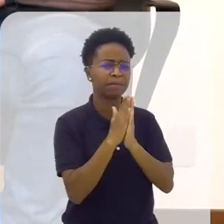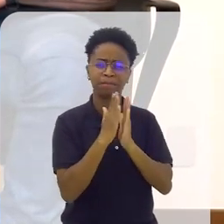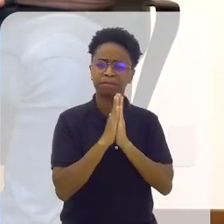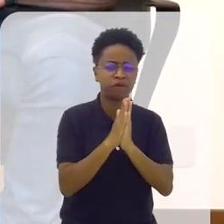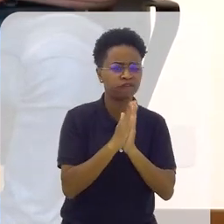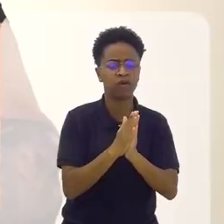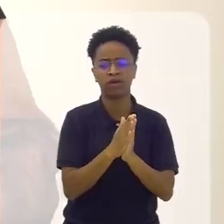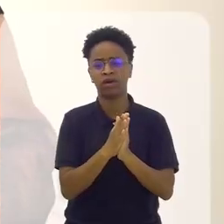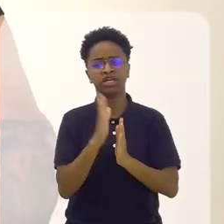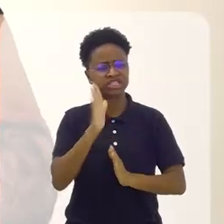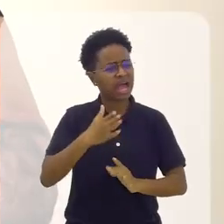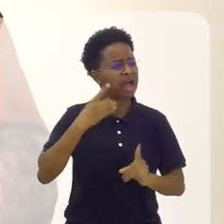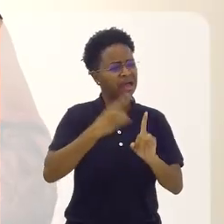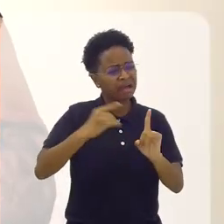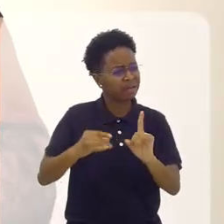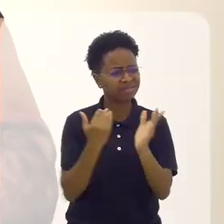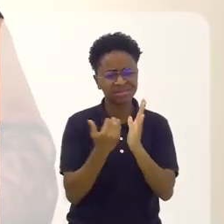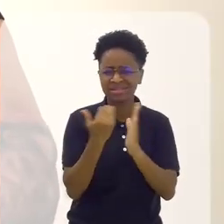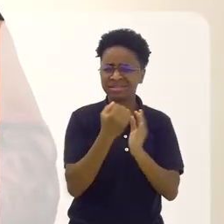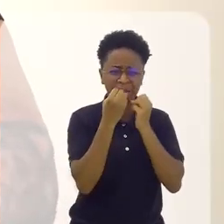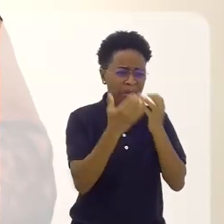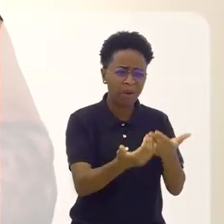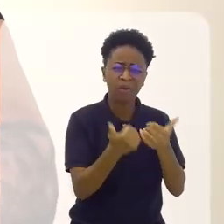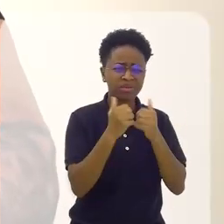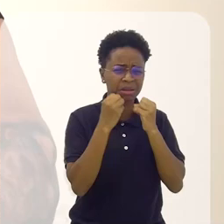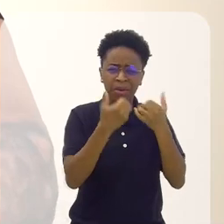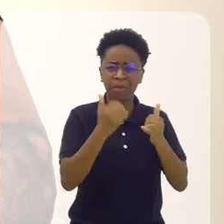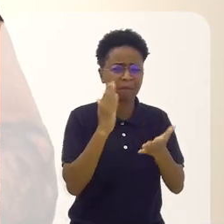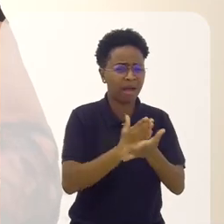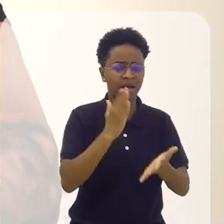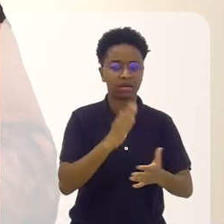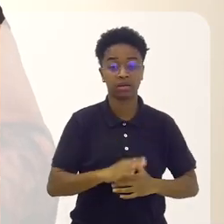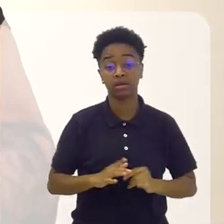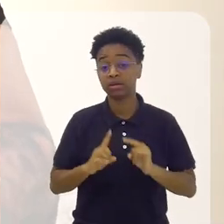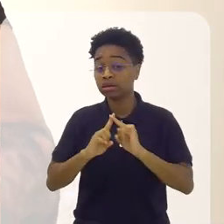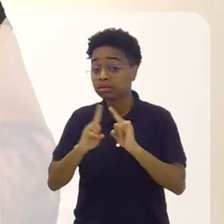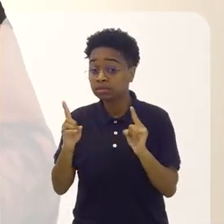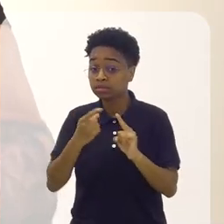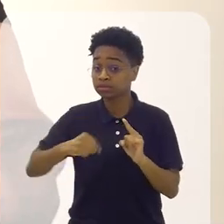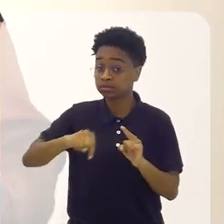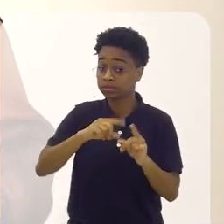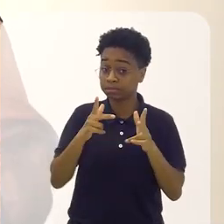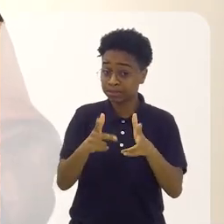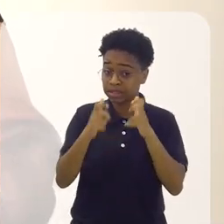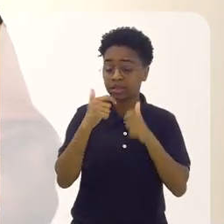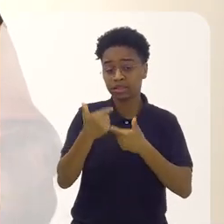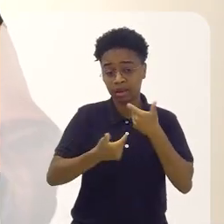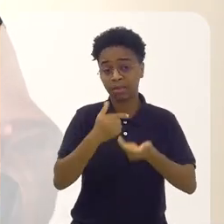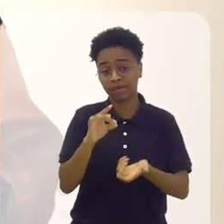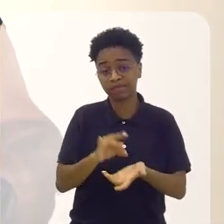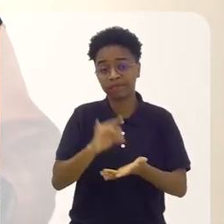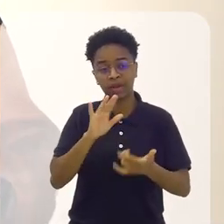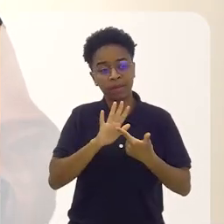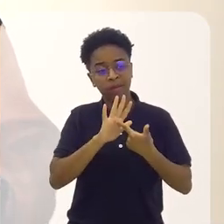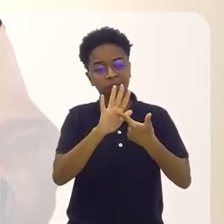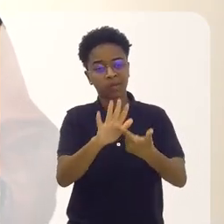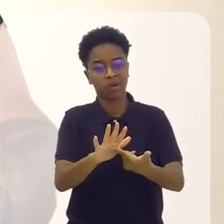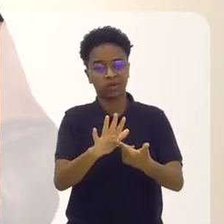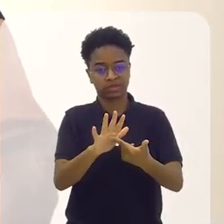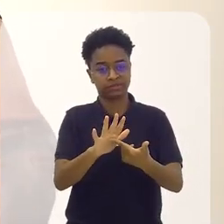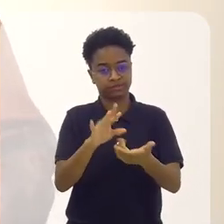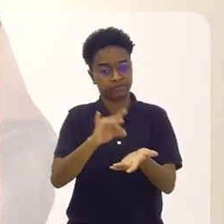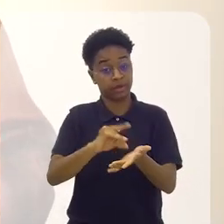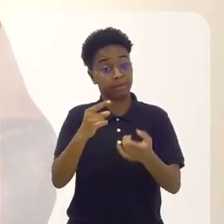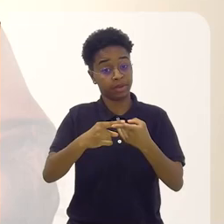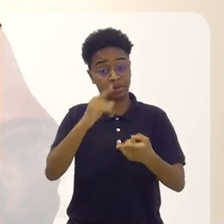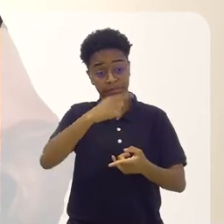tipo, para, por favor, já bateu demais, tá bom, por favor, para. E assim, você vê que o trabalho está sendo uma forma assim, está